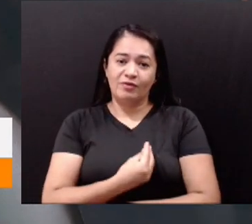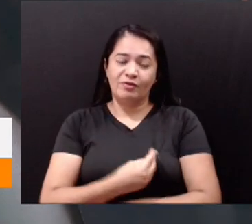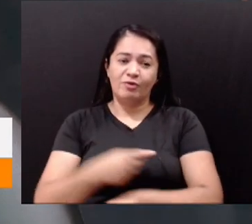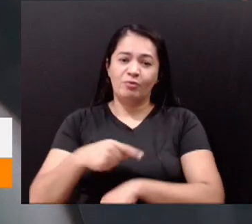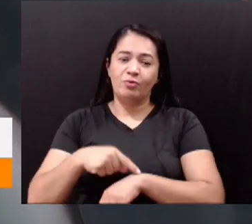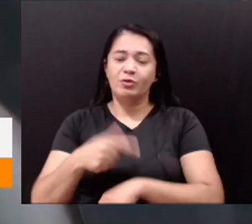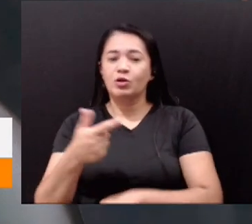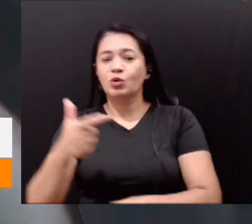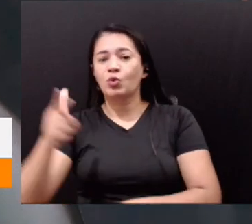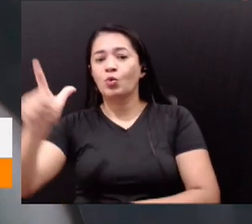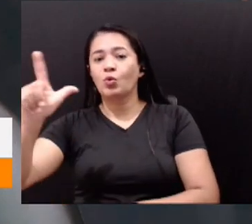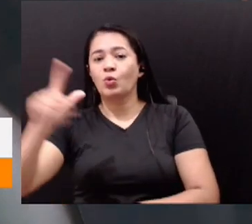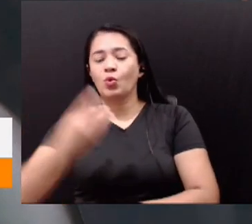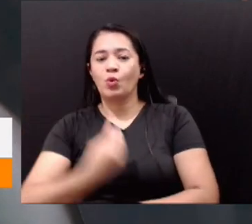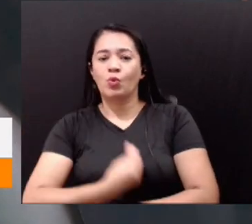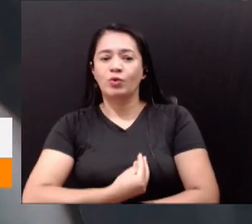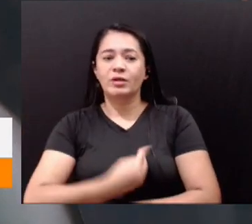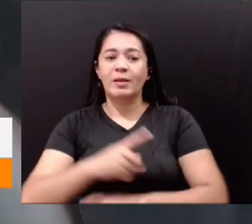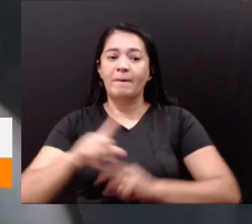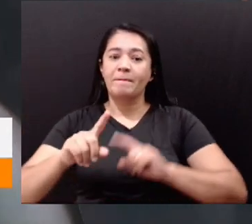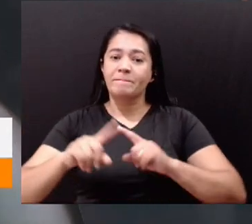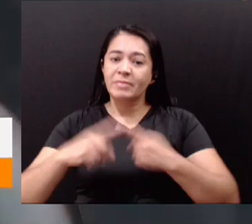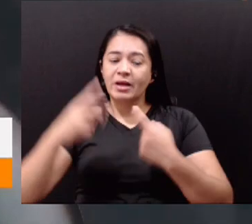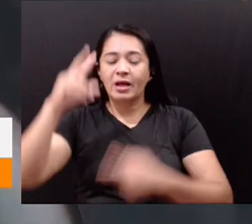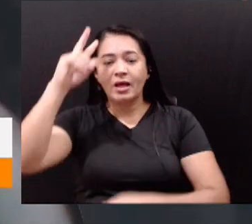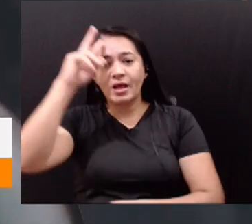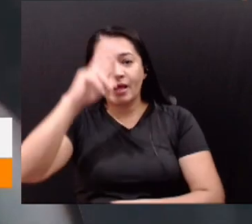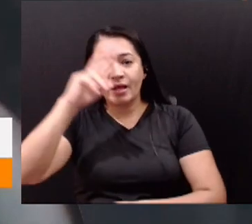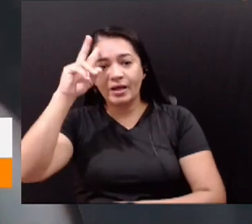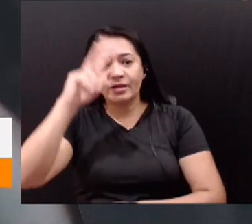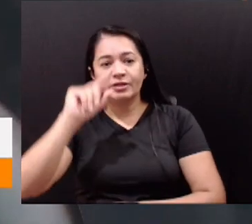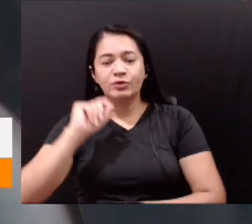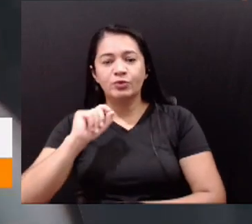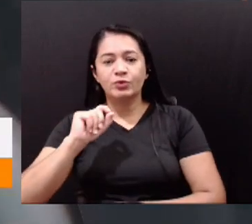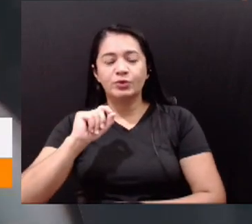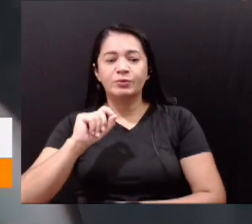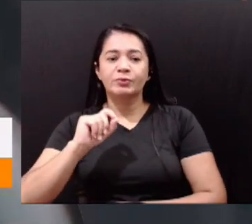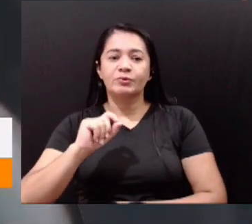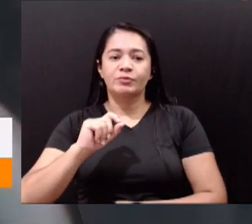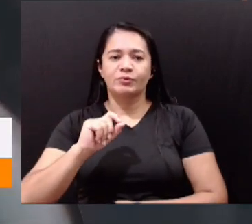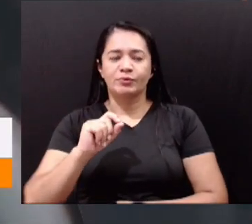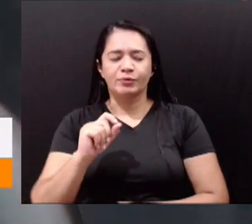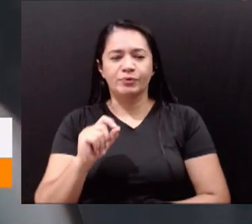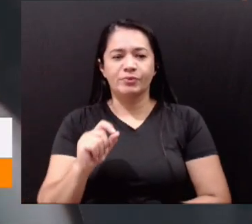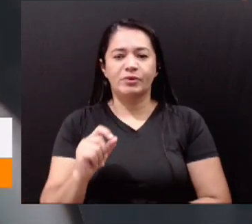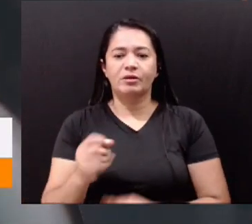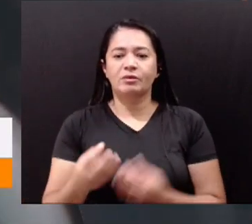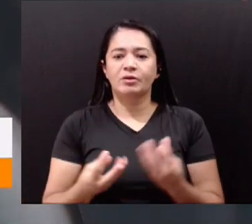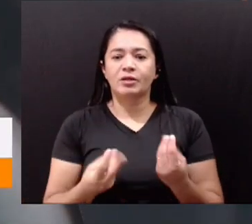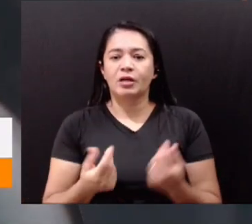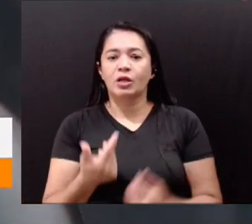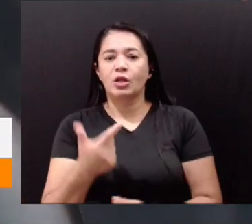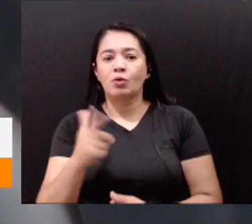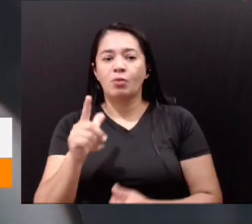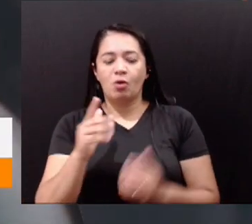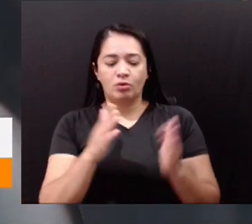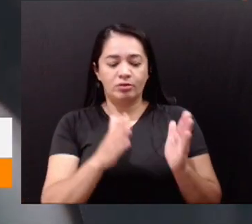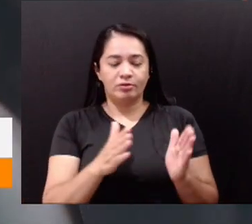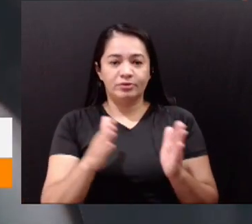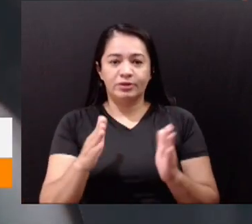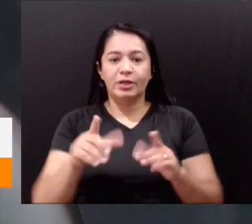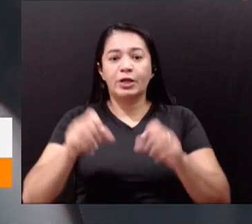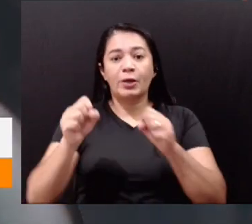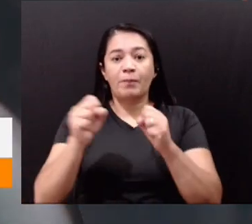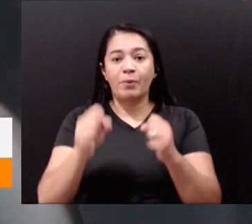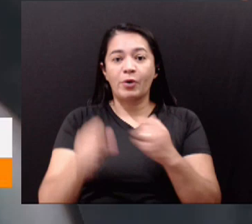mas lembrando que existe, sim, uma outra etapa que pode ser prazerosa, que pode ser gostosa, mas que